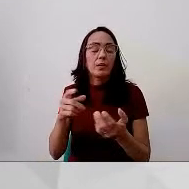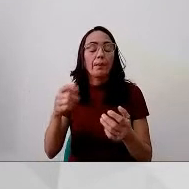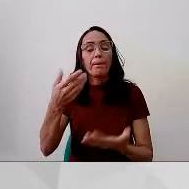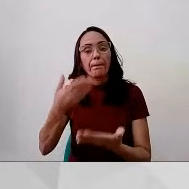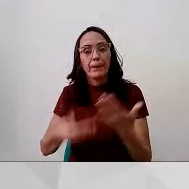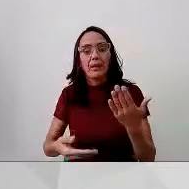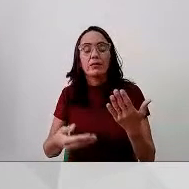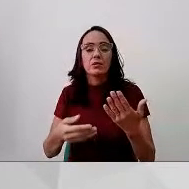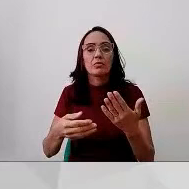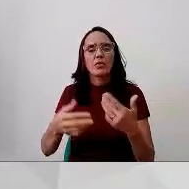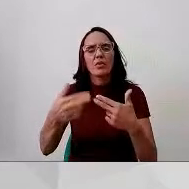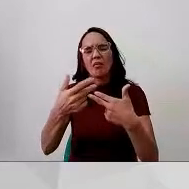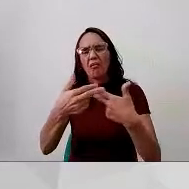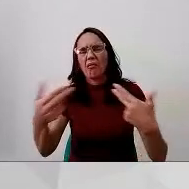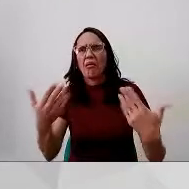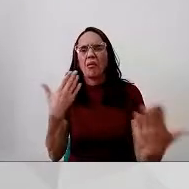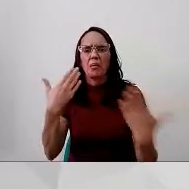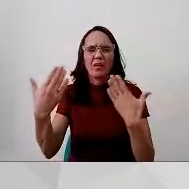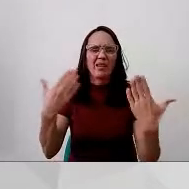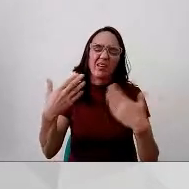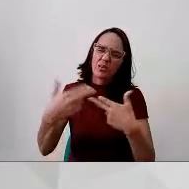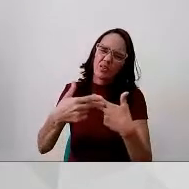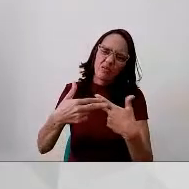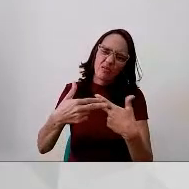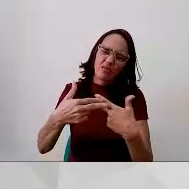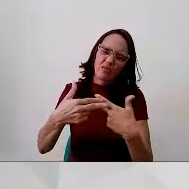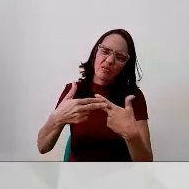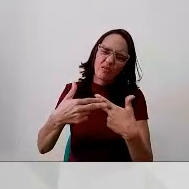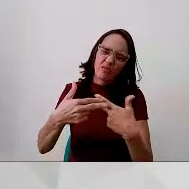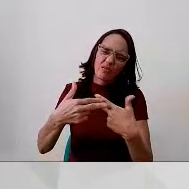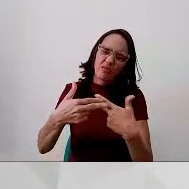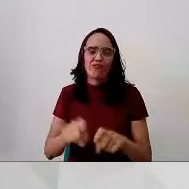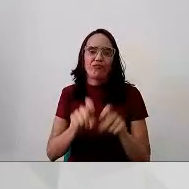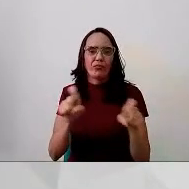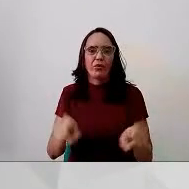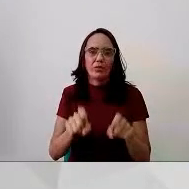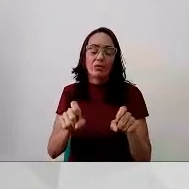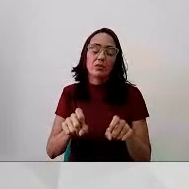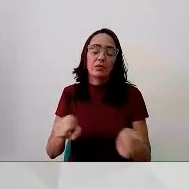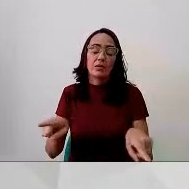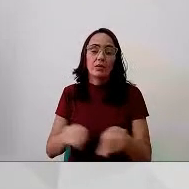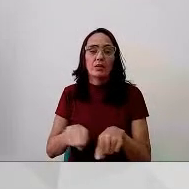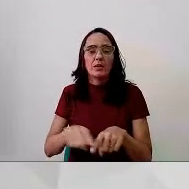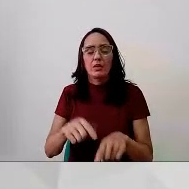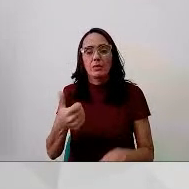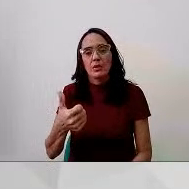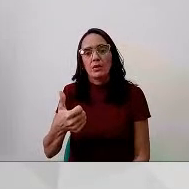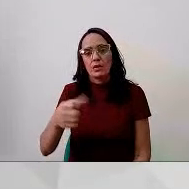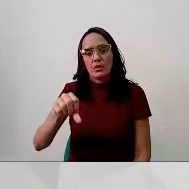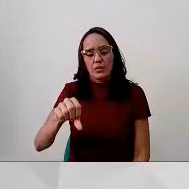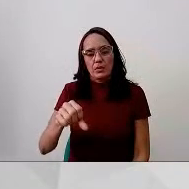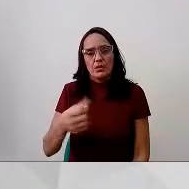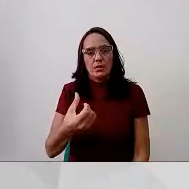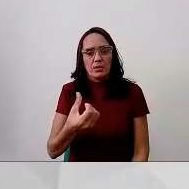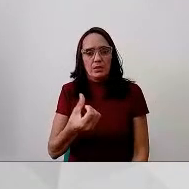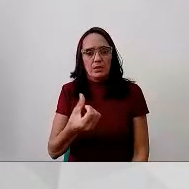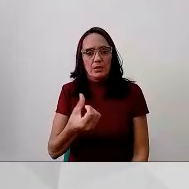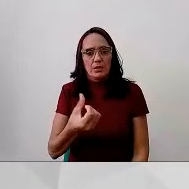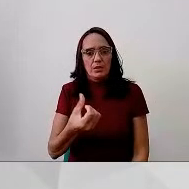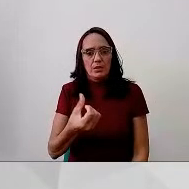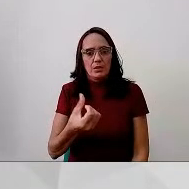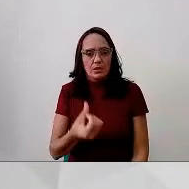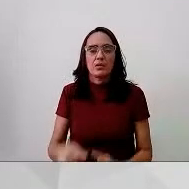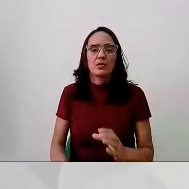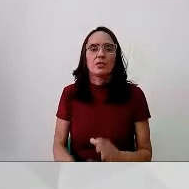C, etc. Tá? Em 65 surgiu, né, o primeiro chatbot aí, que era o ELISA,